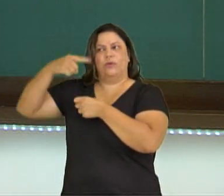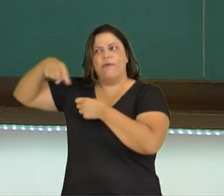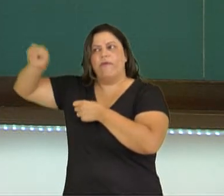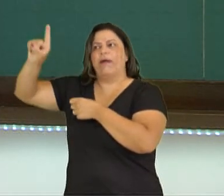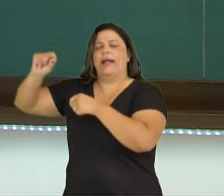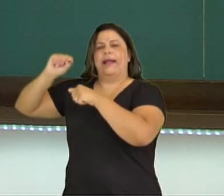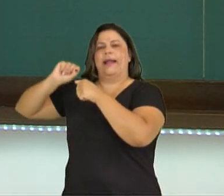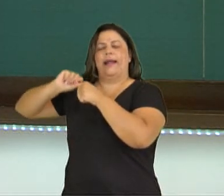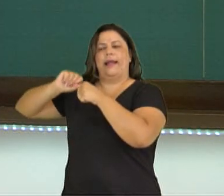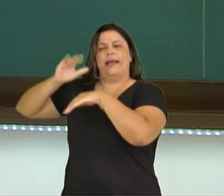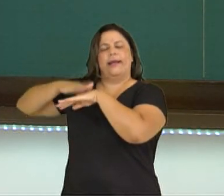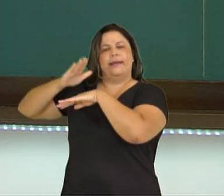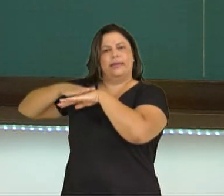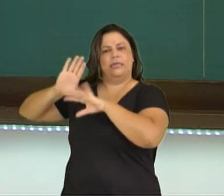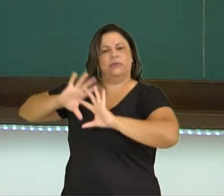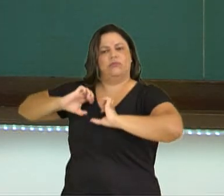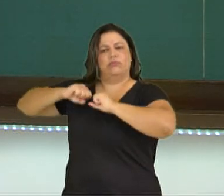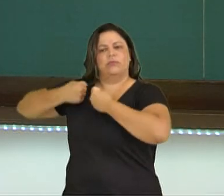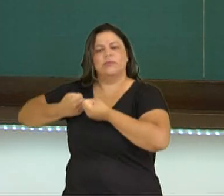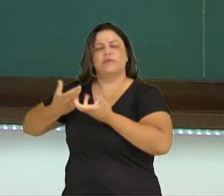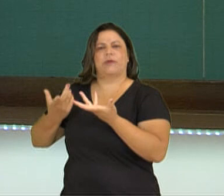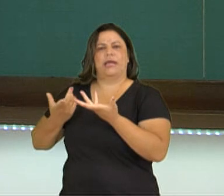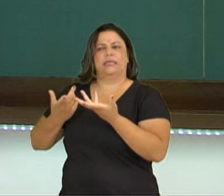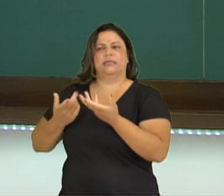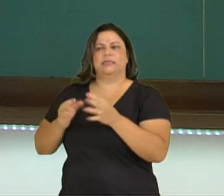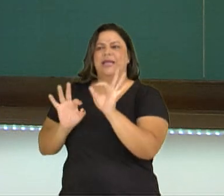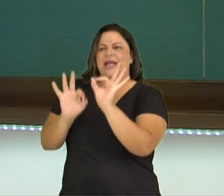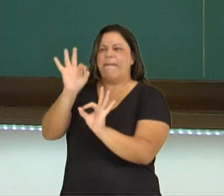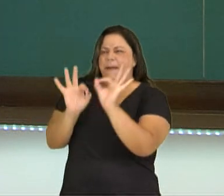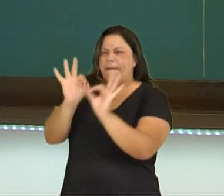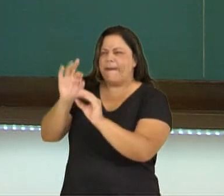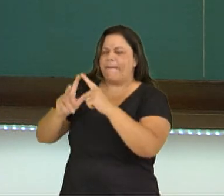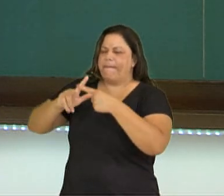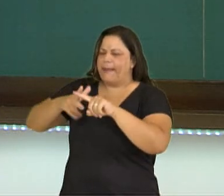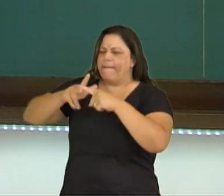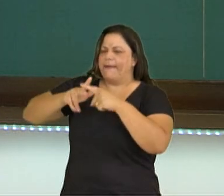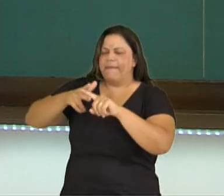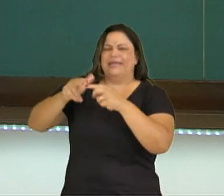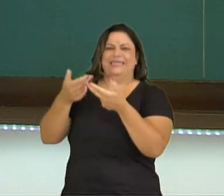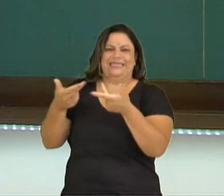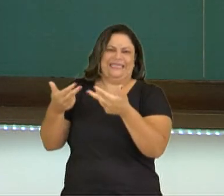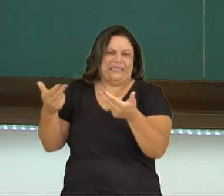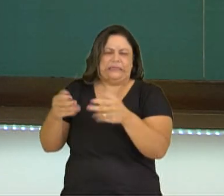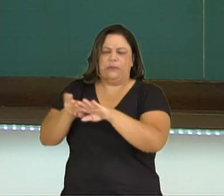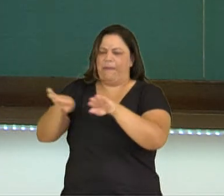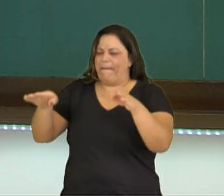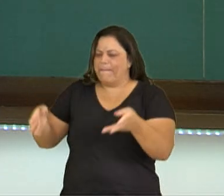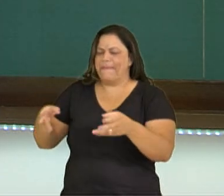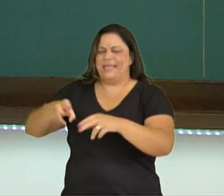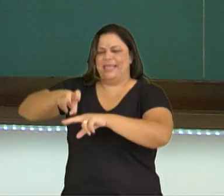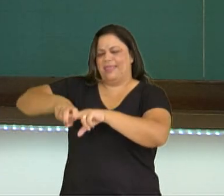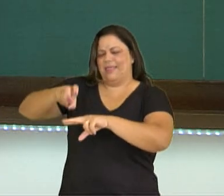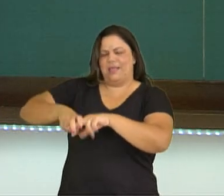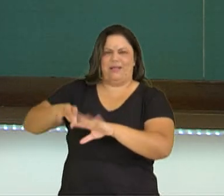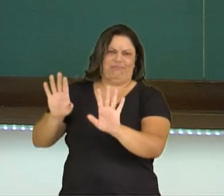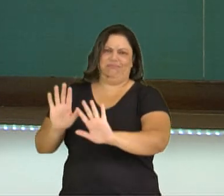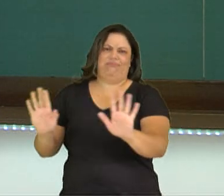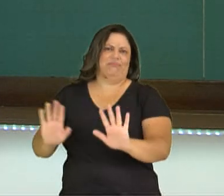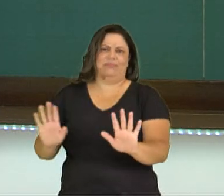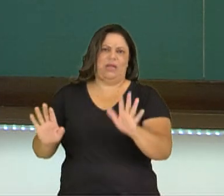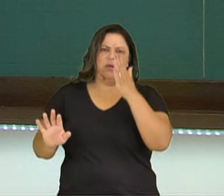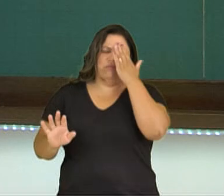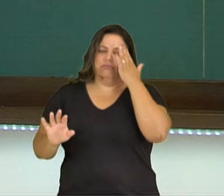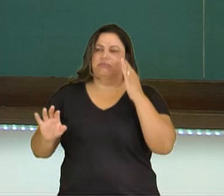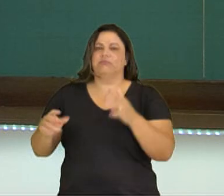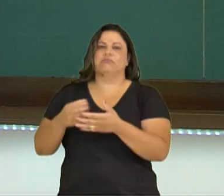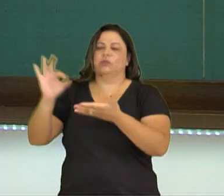um serviço, certo? Ele não monta nenhuma peça, ele não faz uma mesa, uma cadeira, por exemplo, não costura